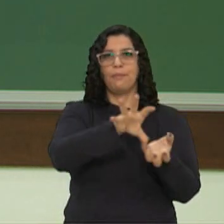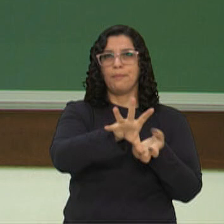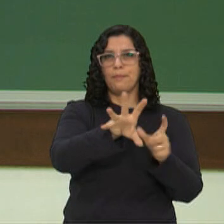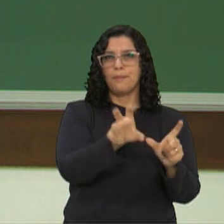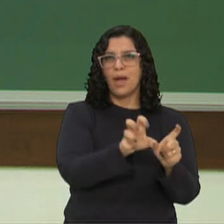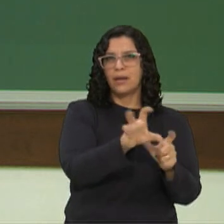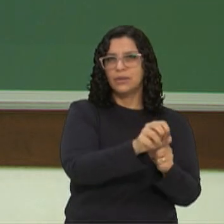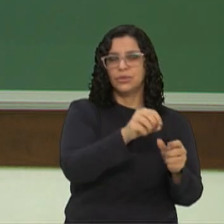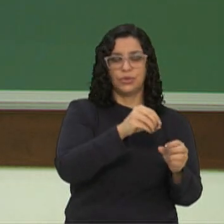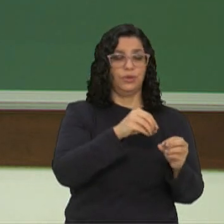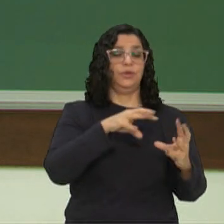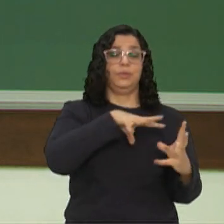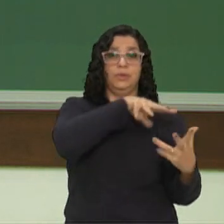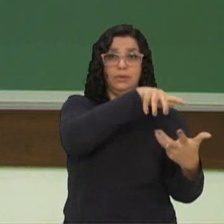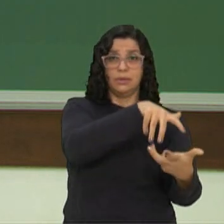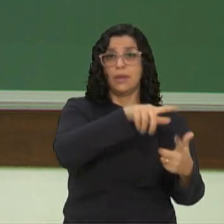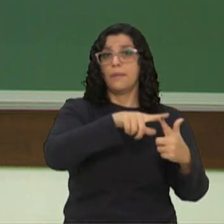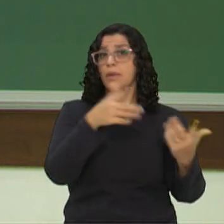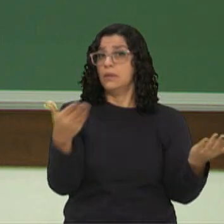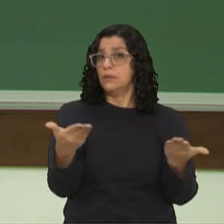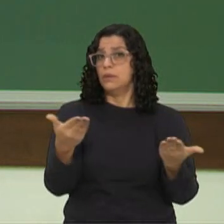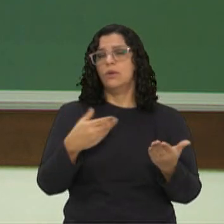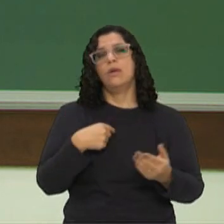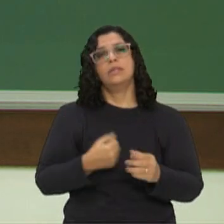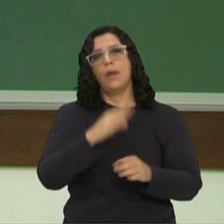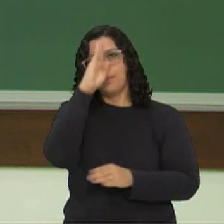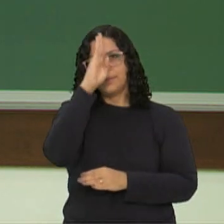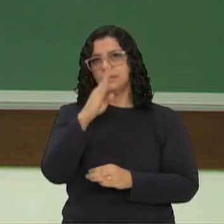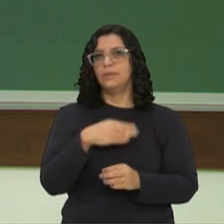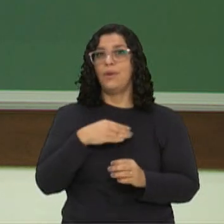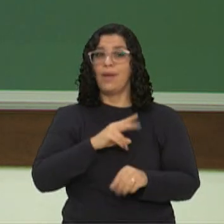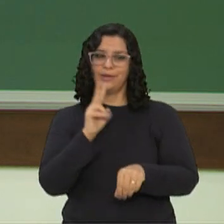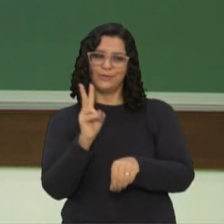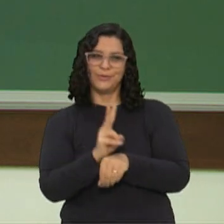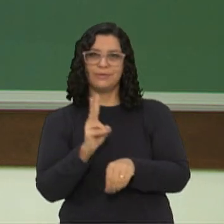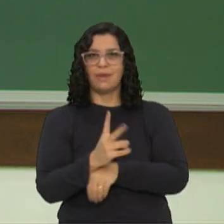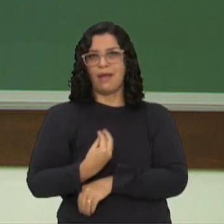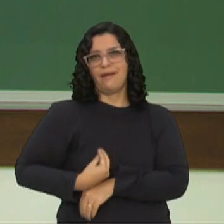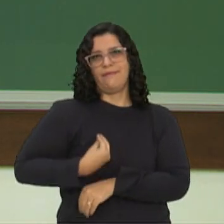aqui sobre a Terra, né?